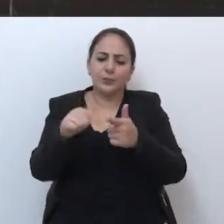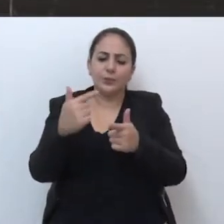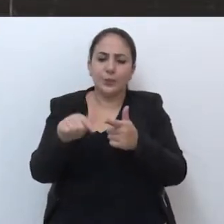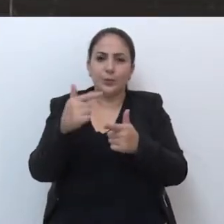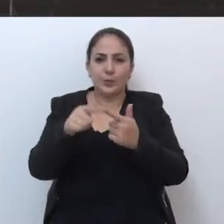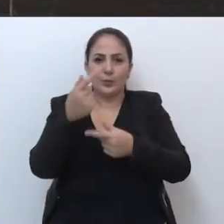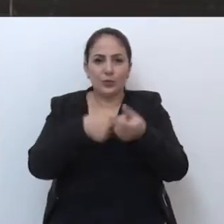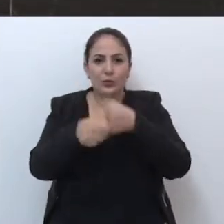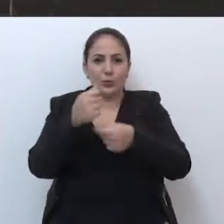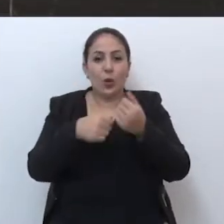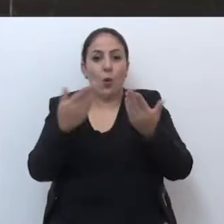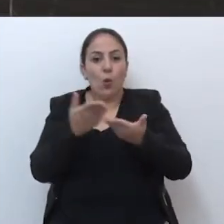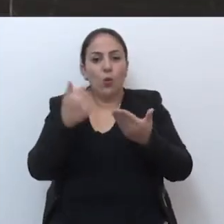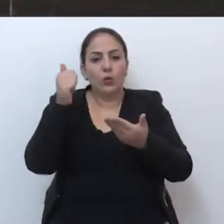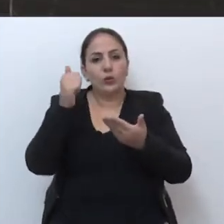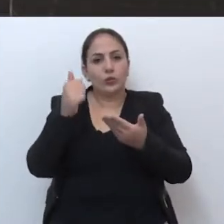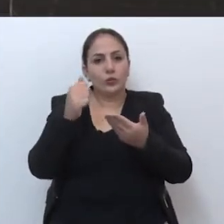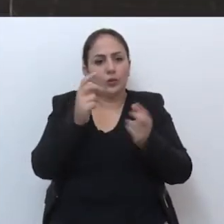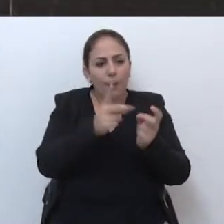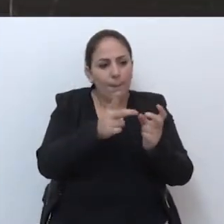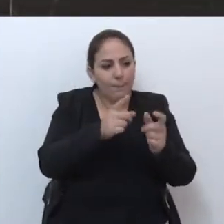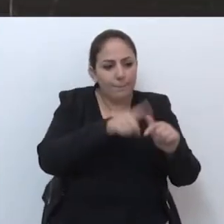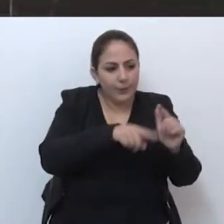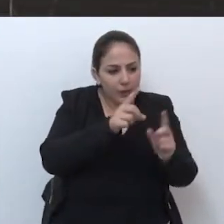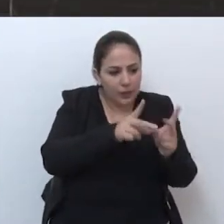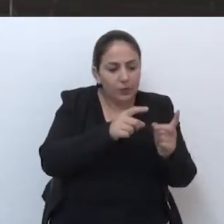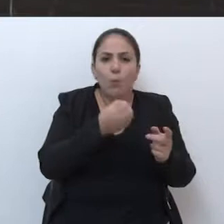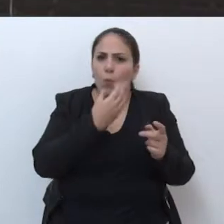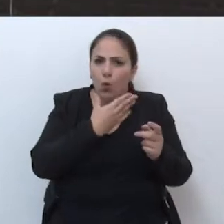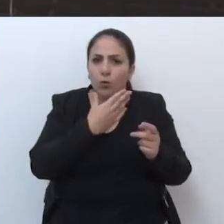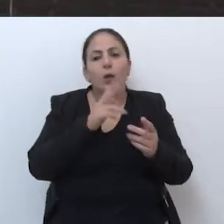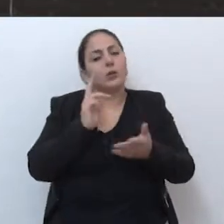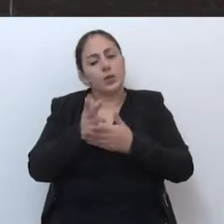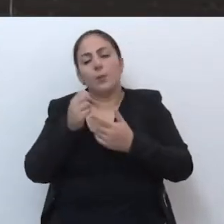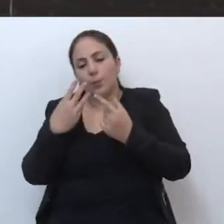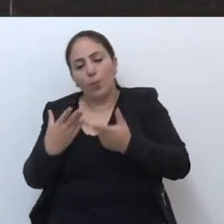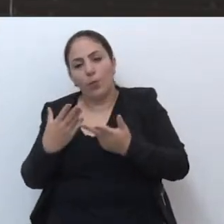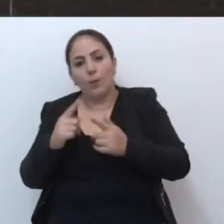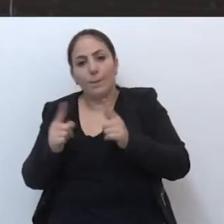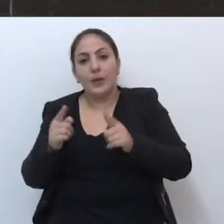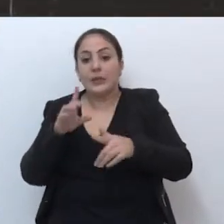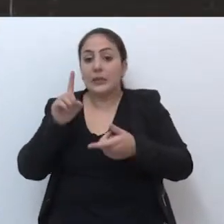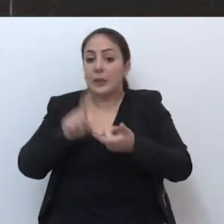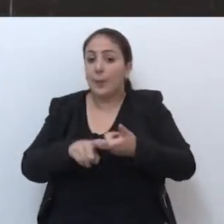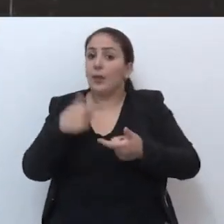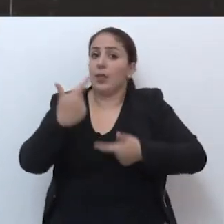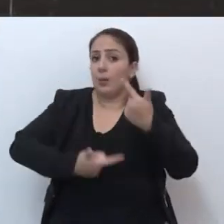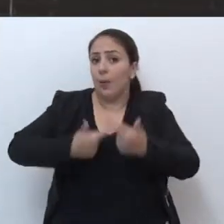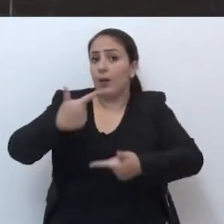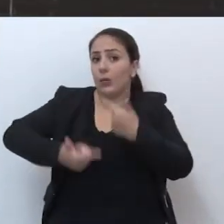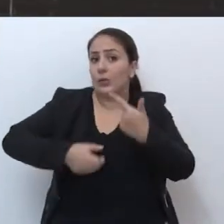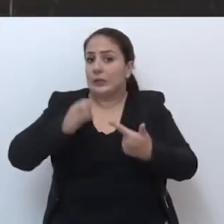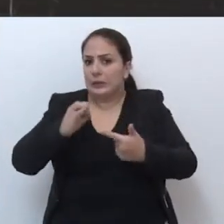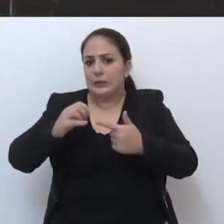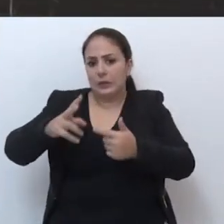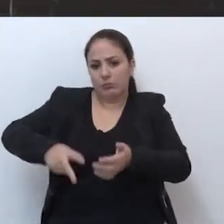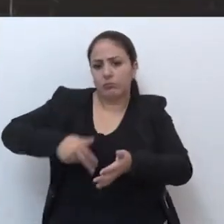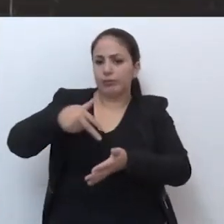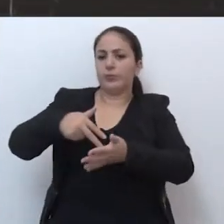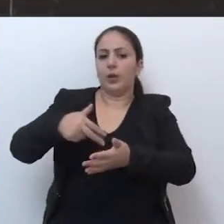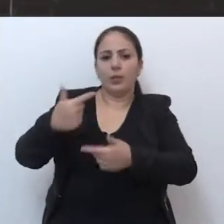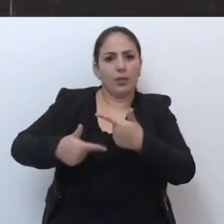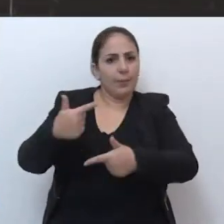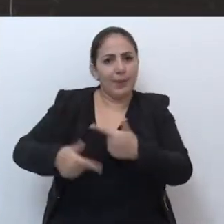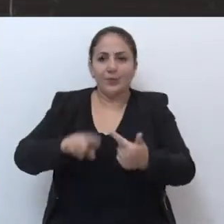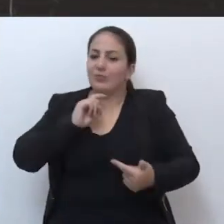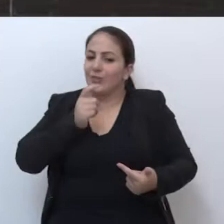crises que hoje o mercado está bom, o mercado sempre esteve bom. Agora, veja assim, ele depende muito do trabalho. Você tem que levantar e sair trabalhando,